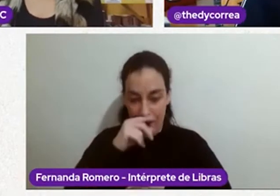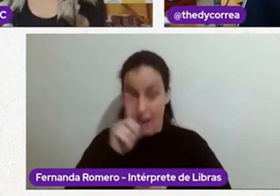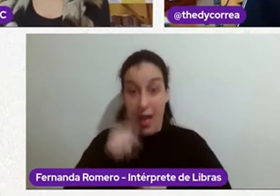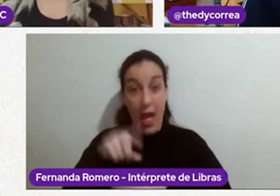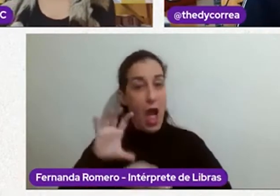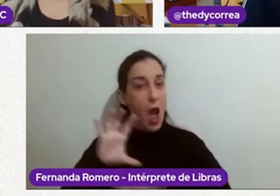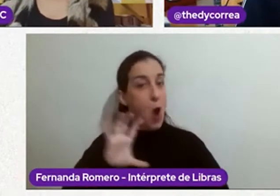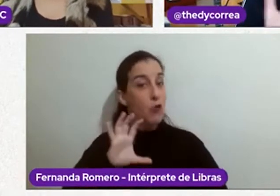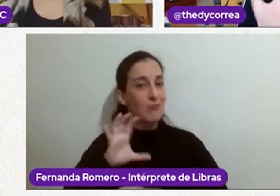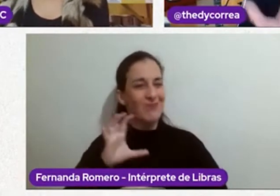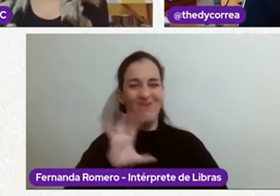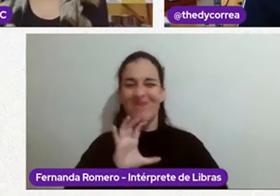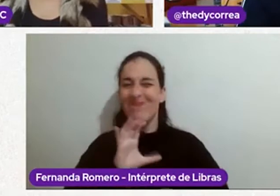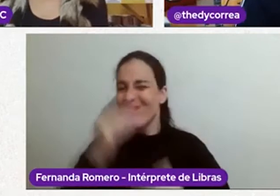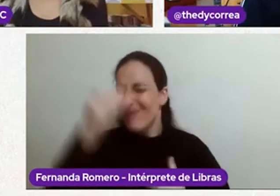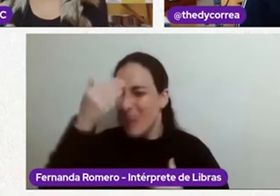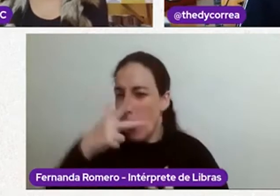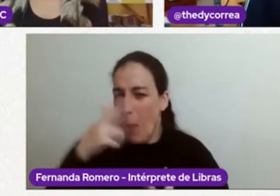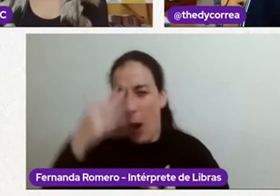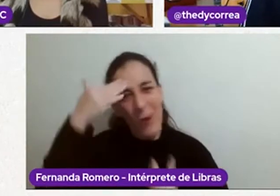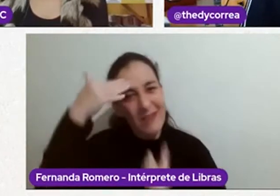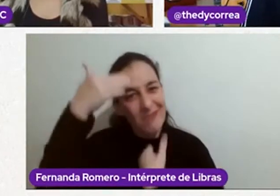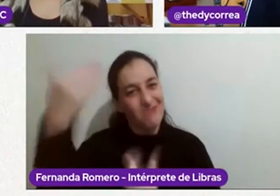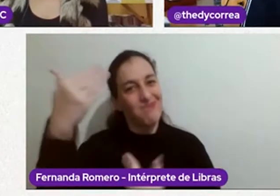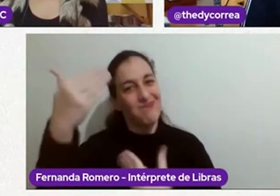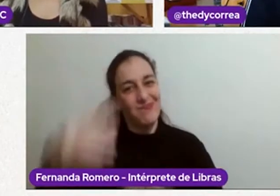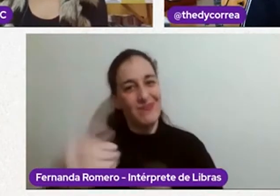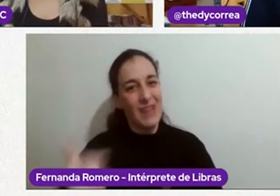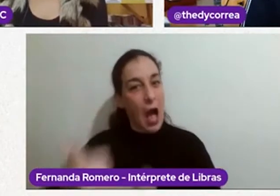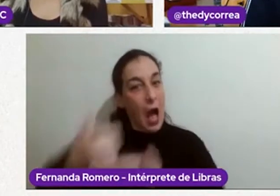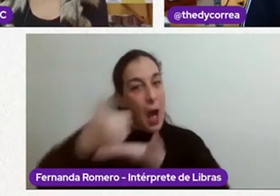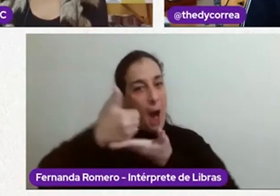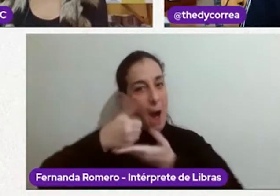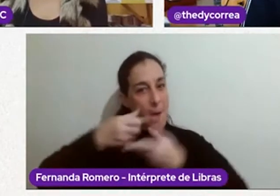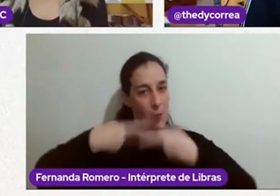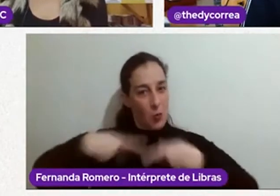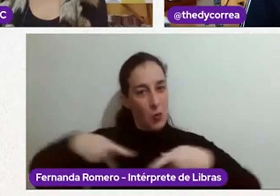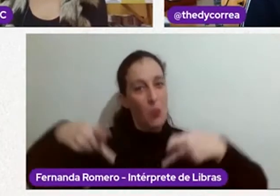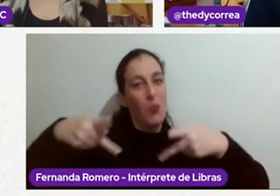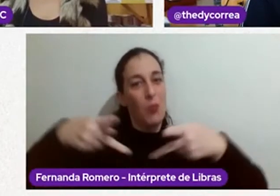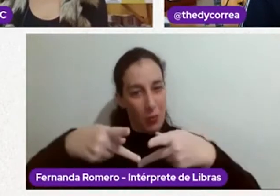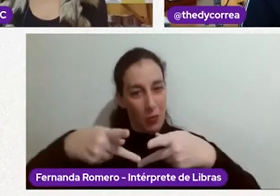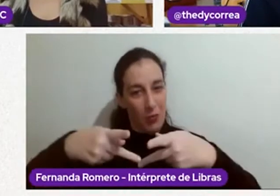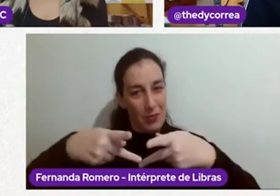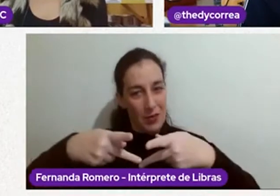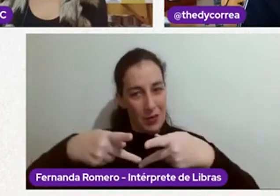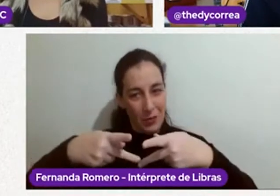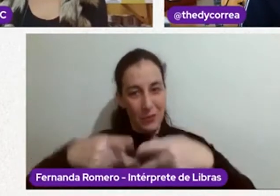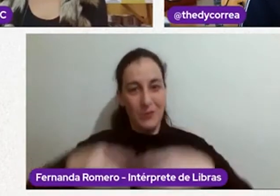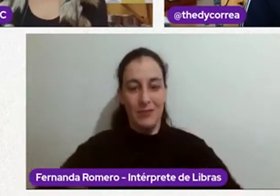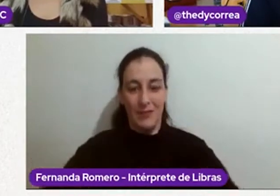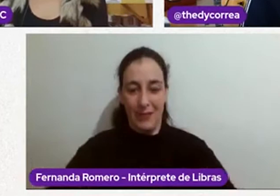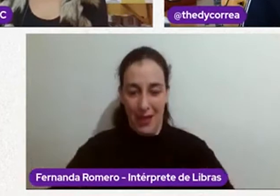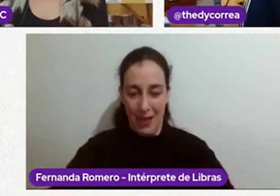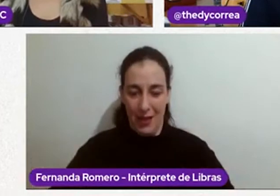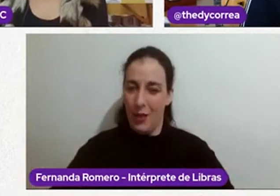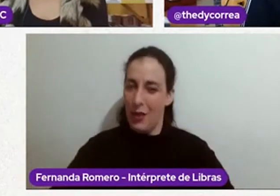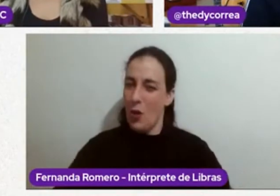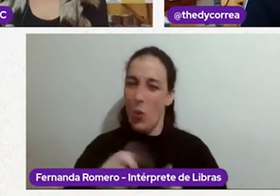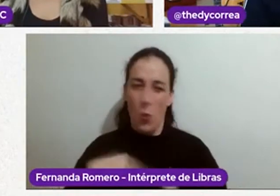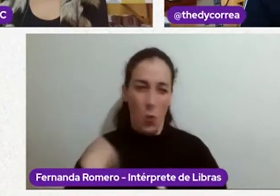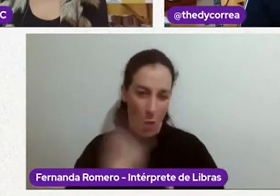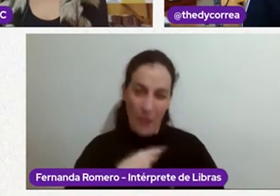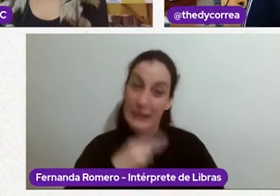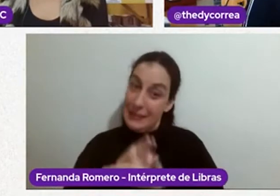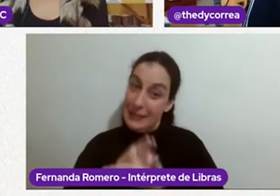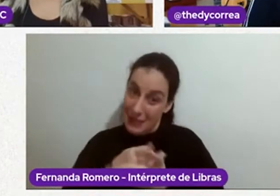o carinho, o nosso agradecimento por apoio do público. Na medida do possível, a gente sempre faz isso. Ou